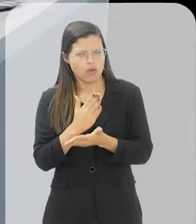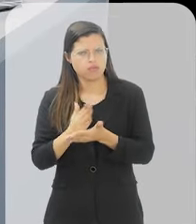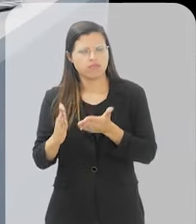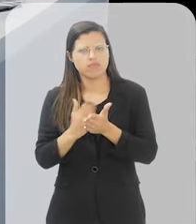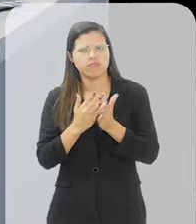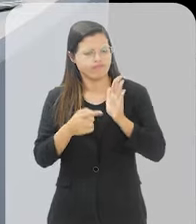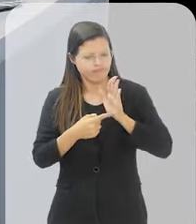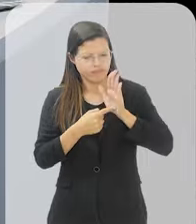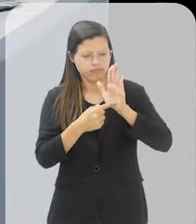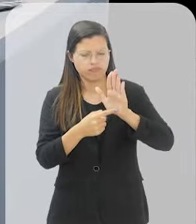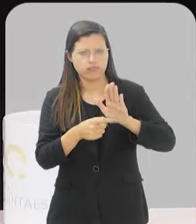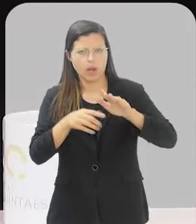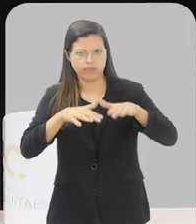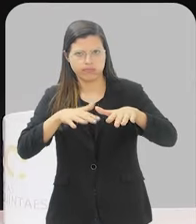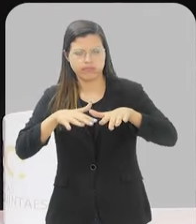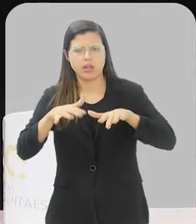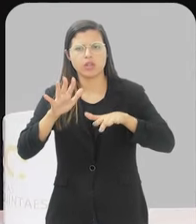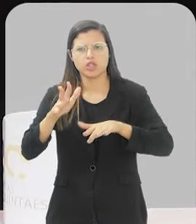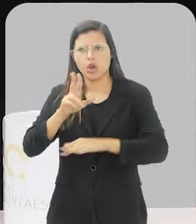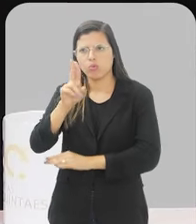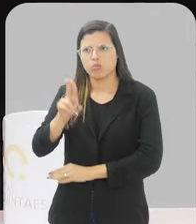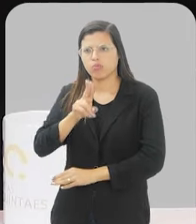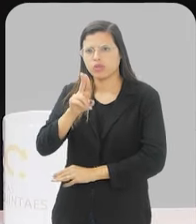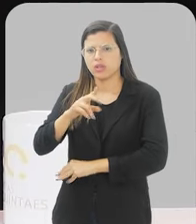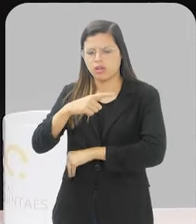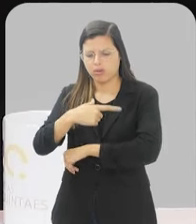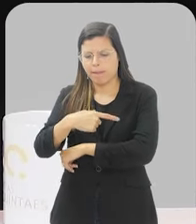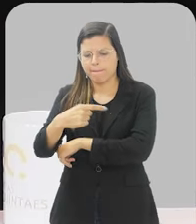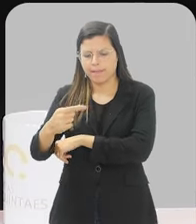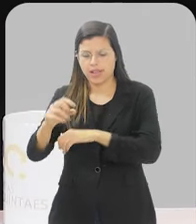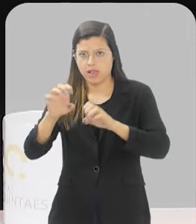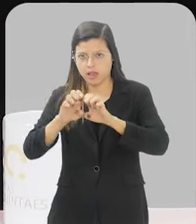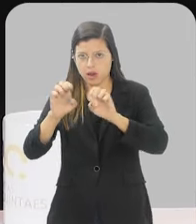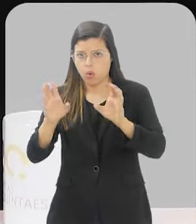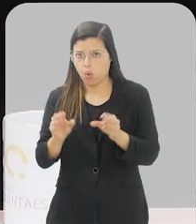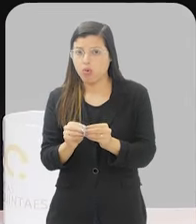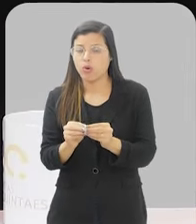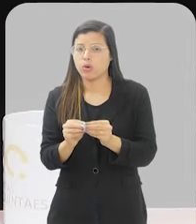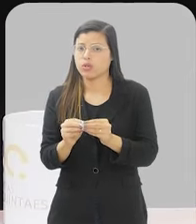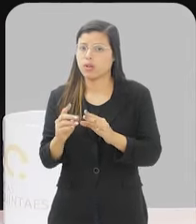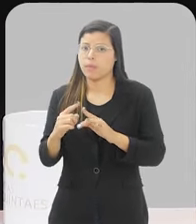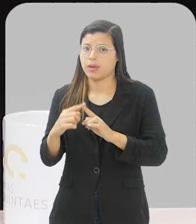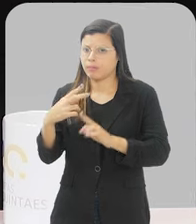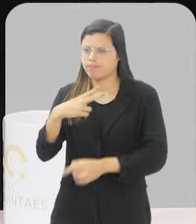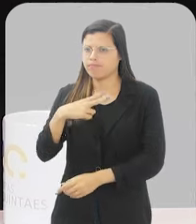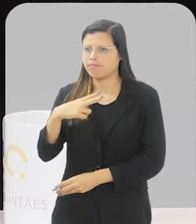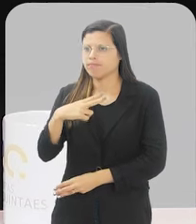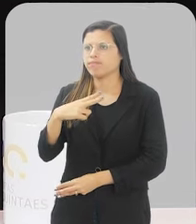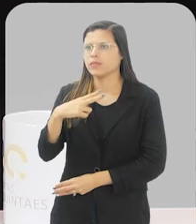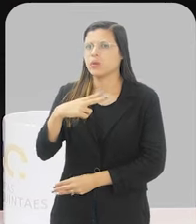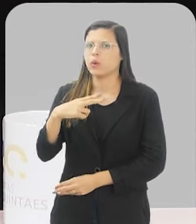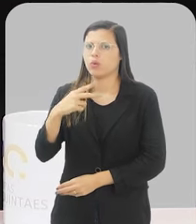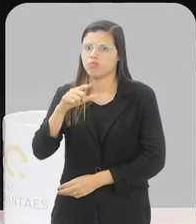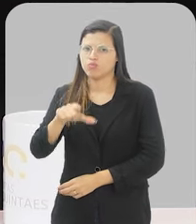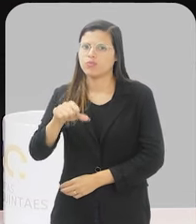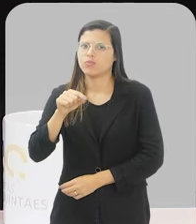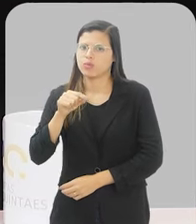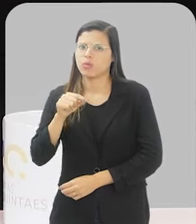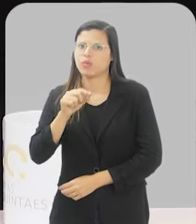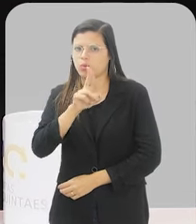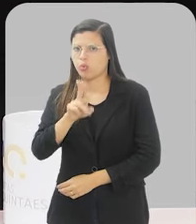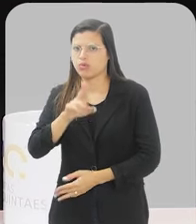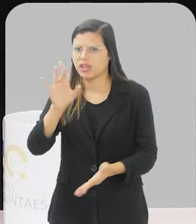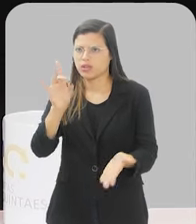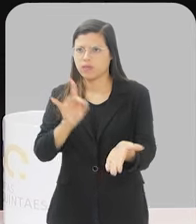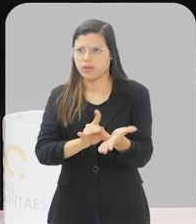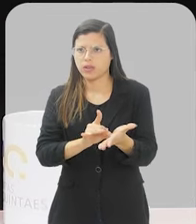estão utilizando essas penas ecológicas, mas eu, em particular, prefiro usar as